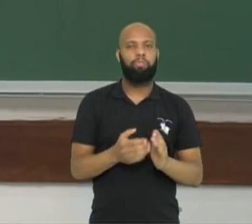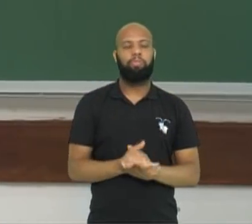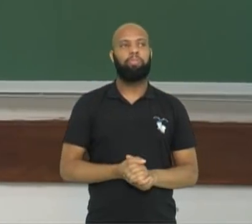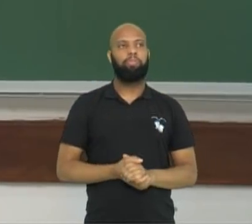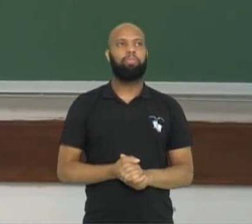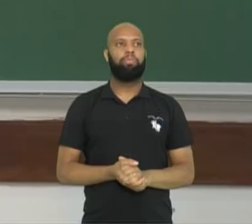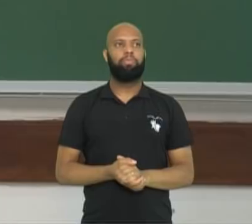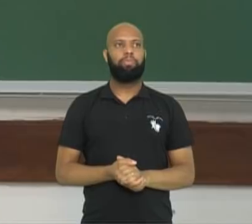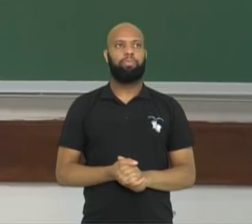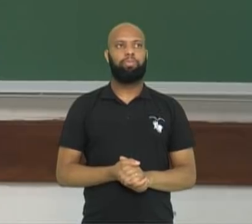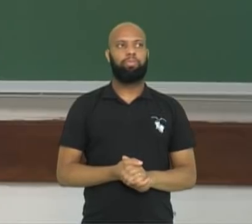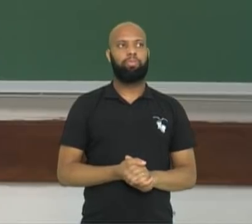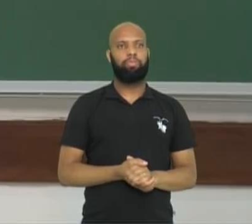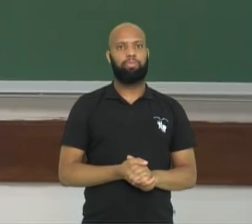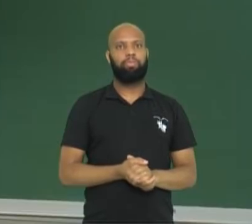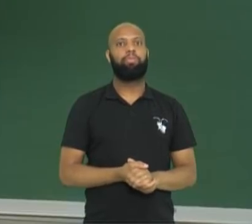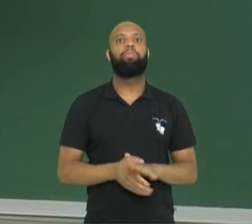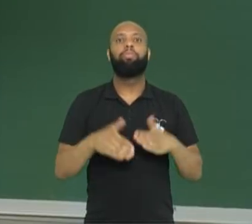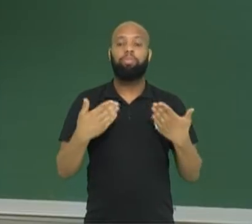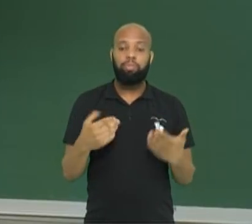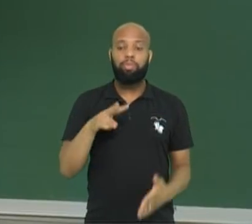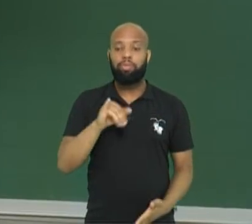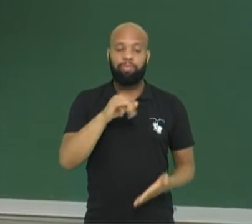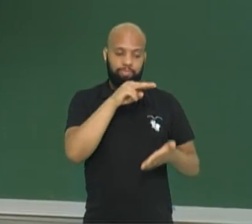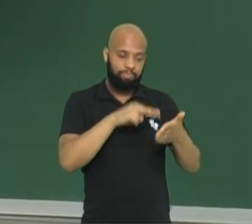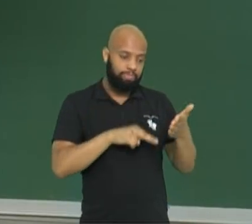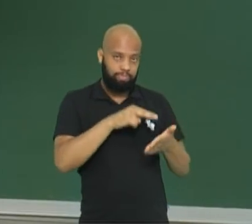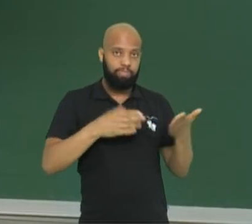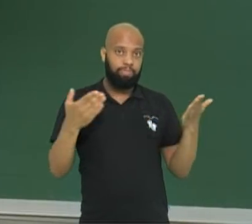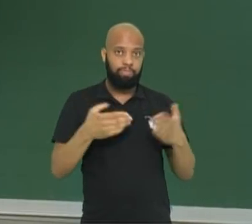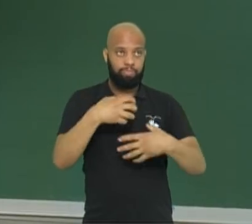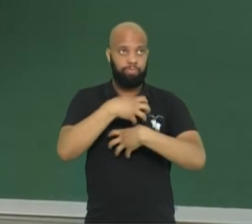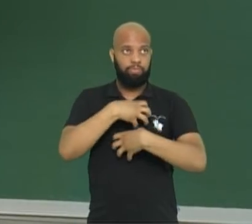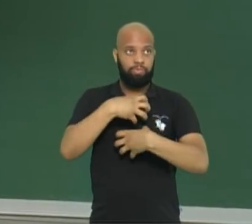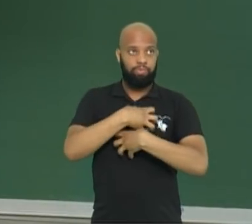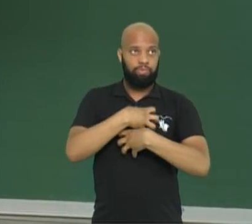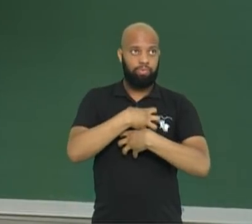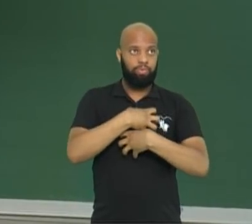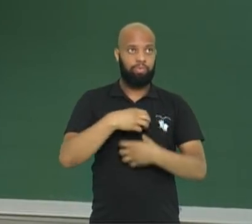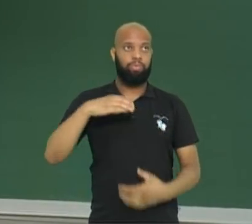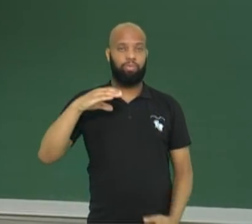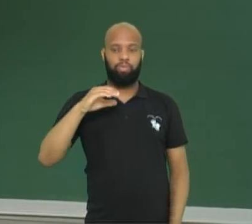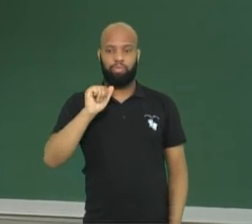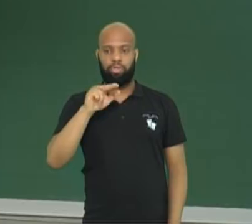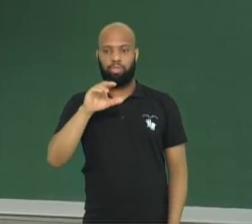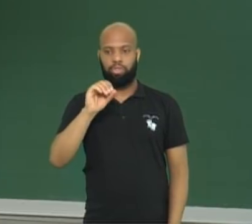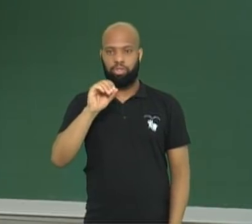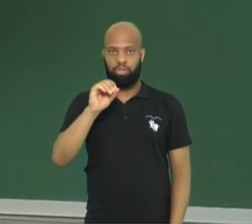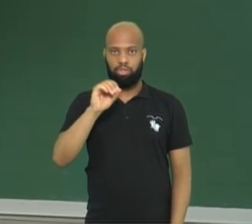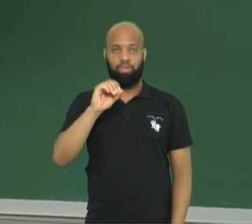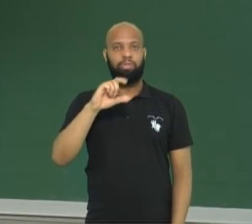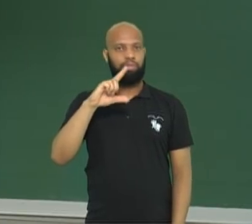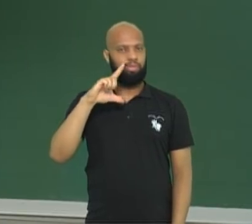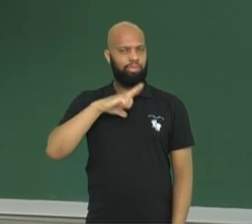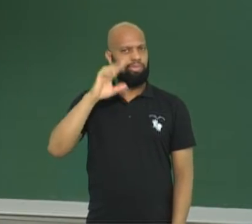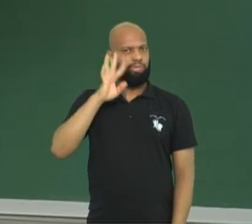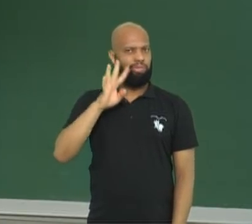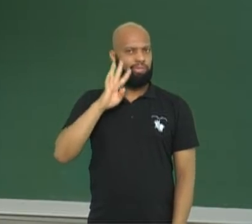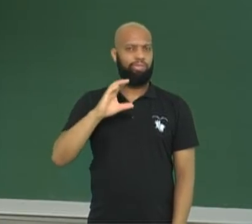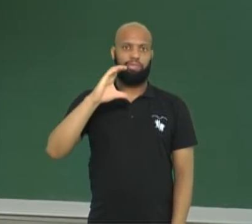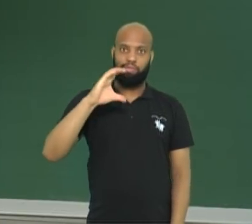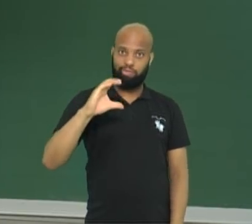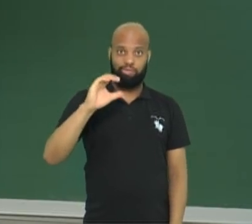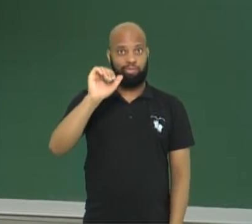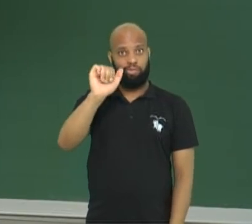lá? Então, nós vamos fazer a leitura, então, do gênero discursivo causo, certo? Bem legal, né? Lembram